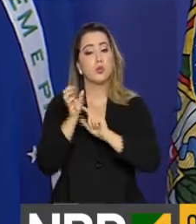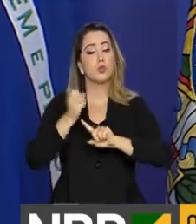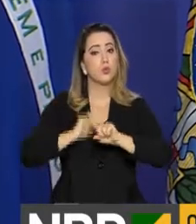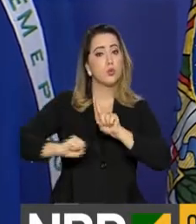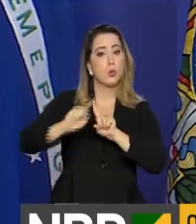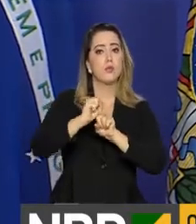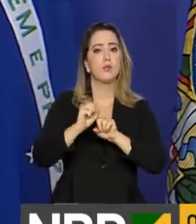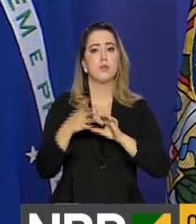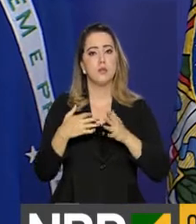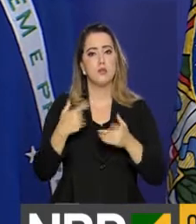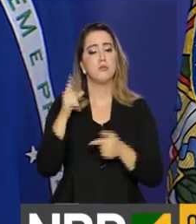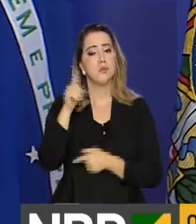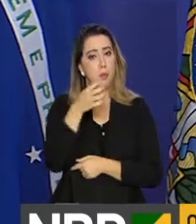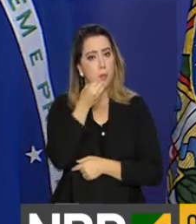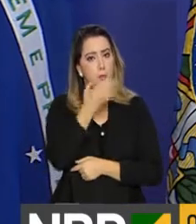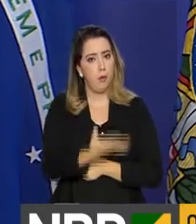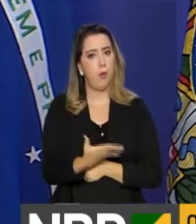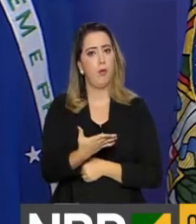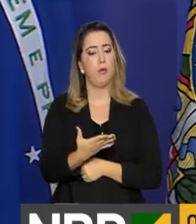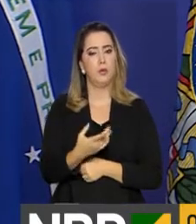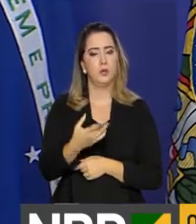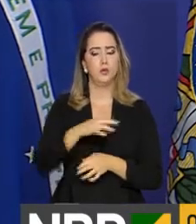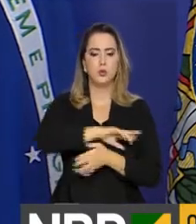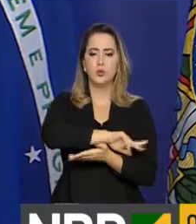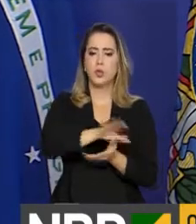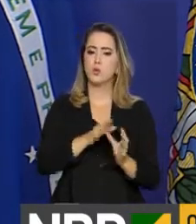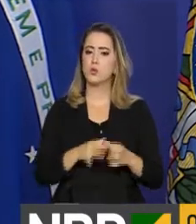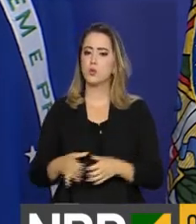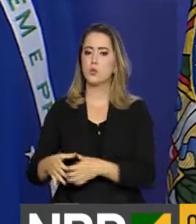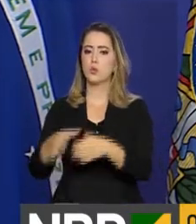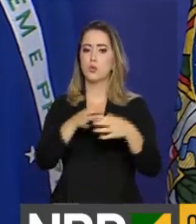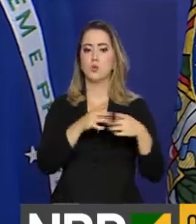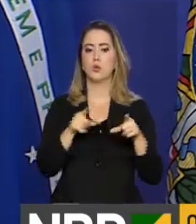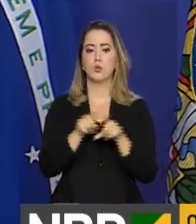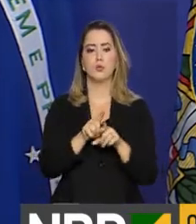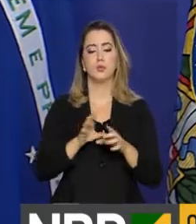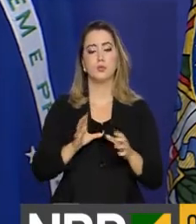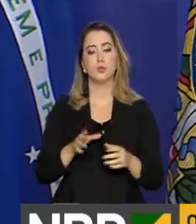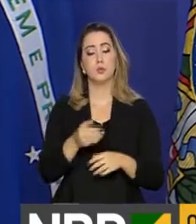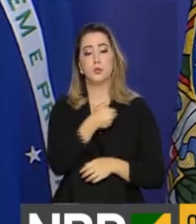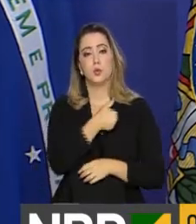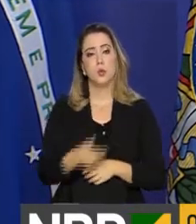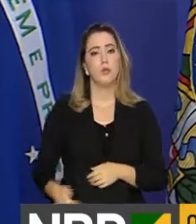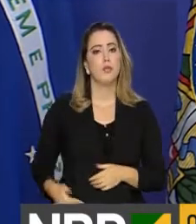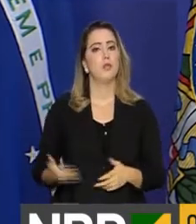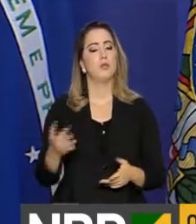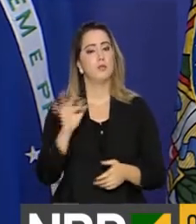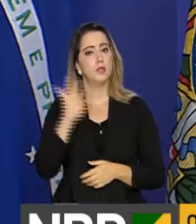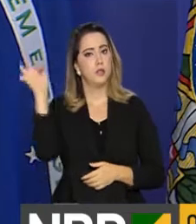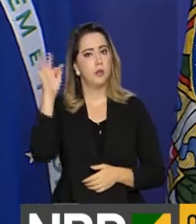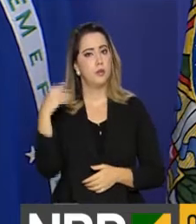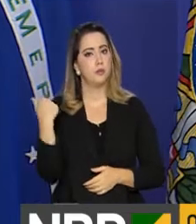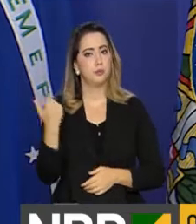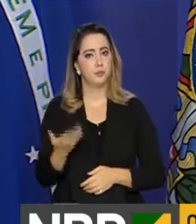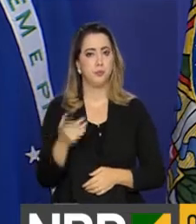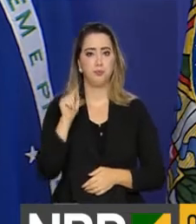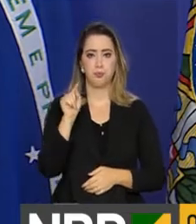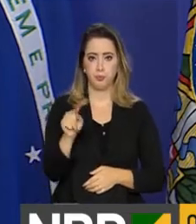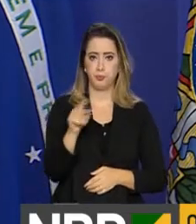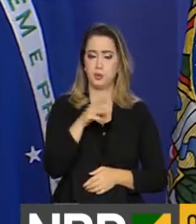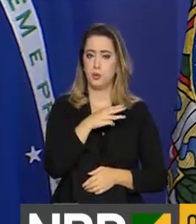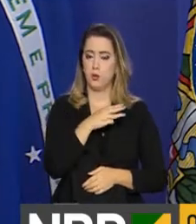extremamente produtivo entre os vários setores da administração pública federal daí porque o helder